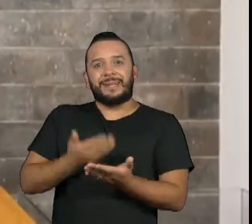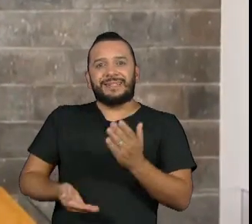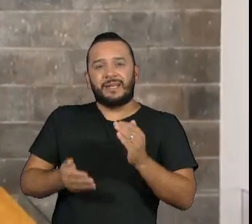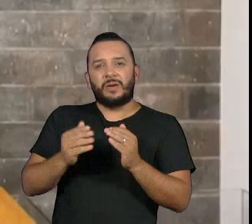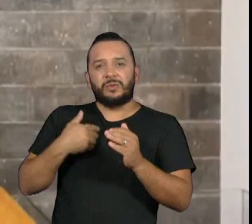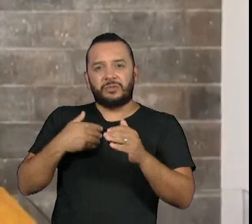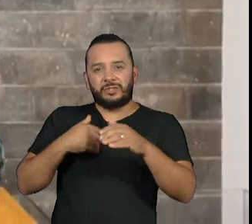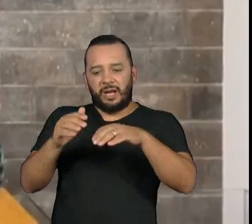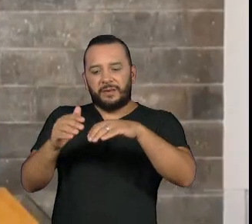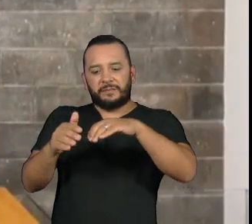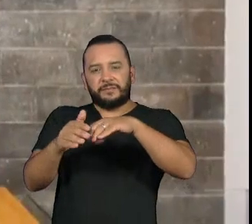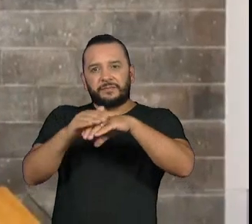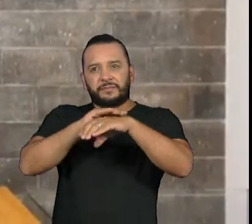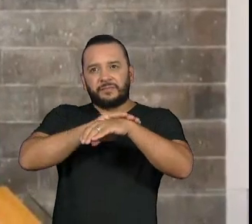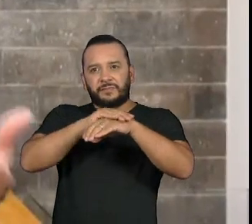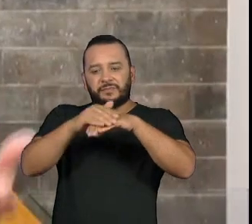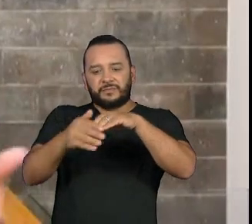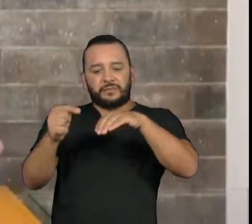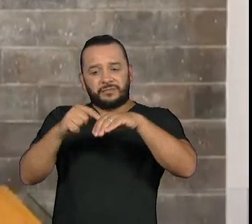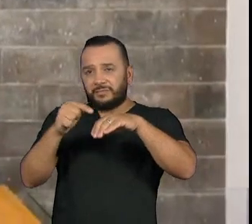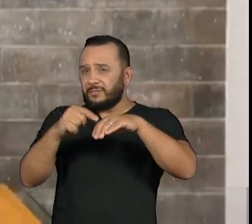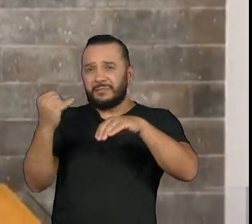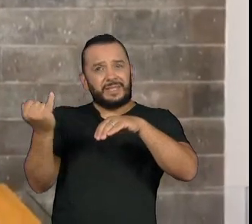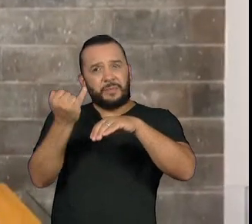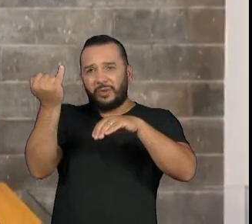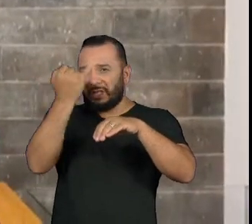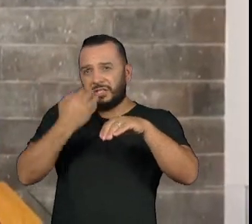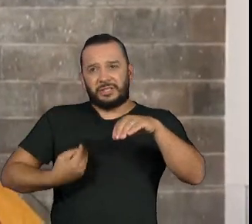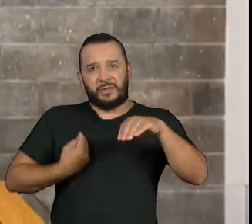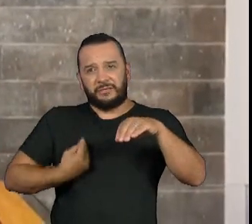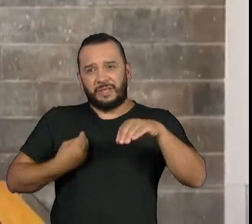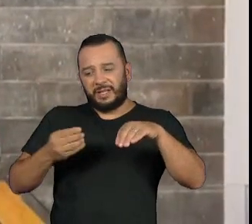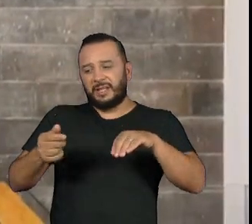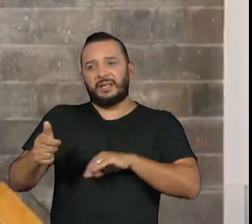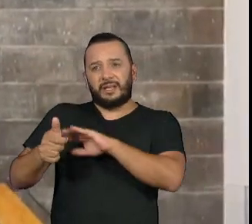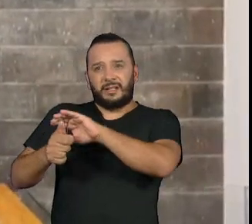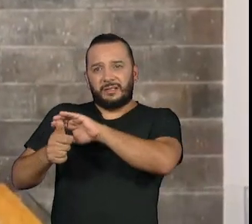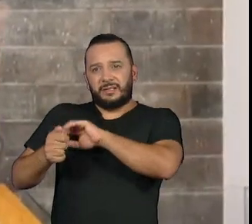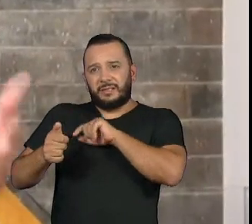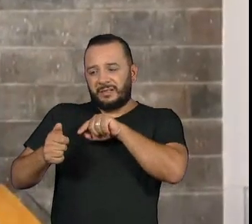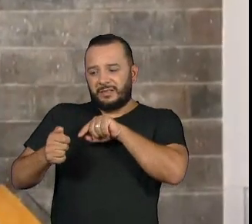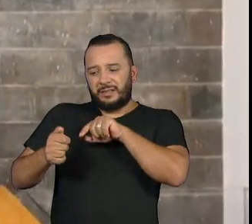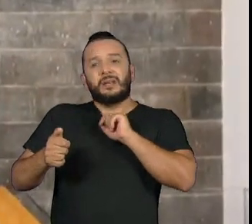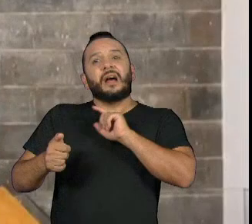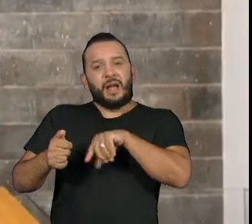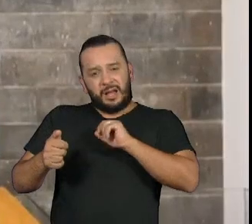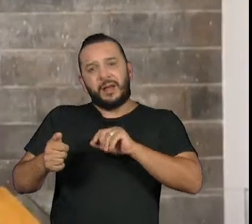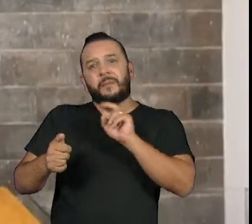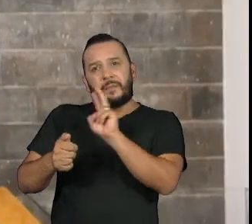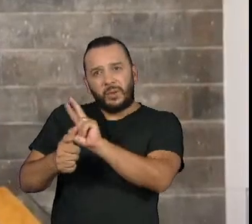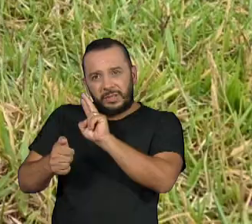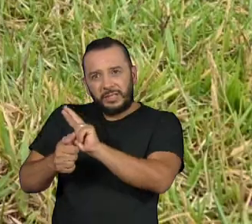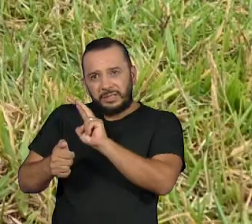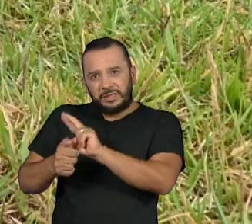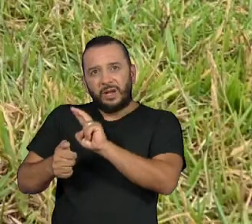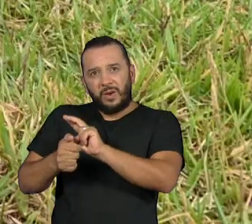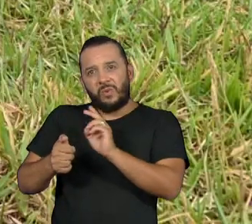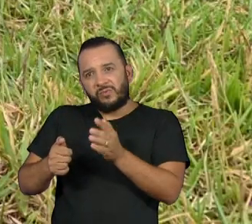casco, que tem uma função extremamente importante na vida dela, de proteção, de camuflagem, de